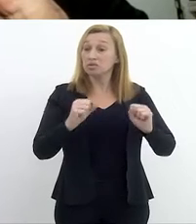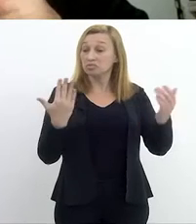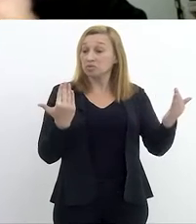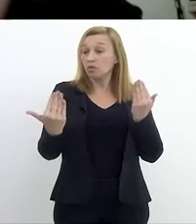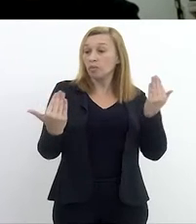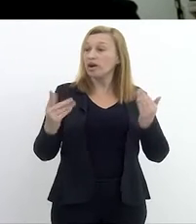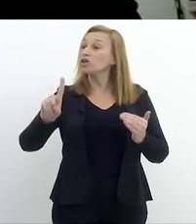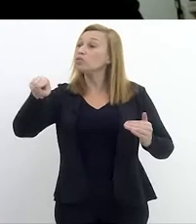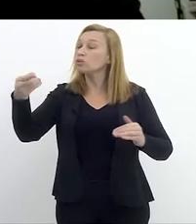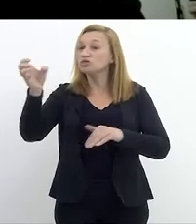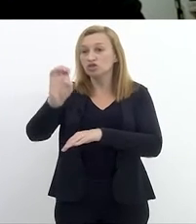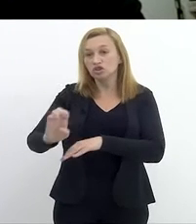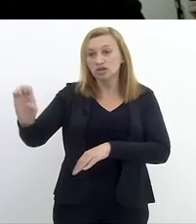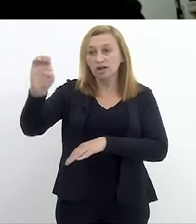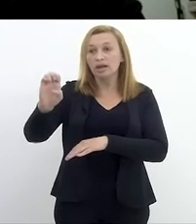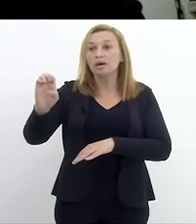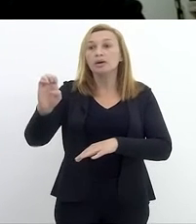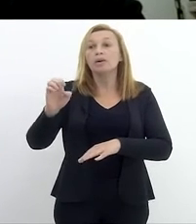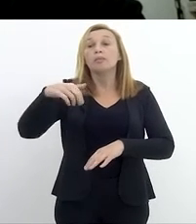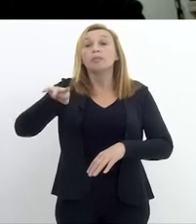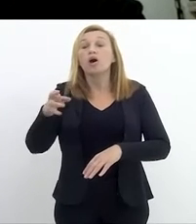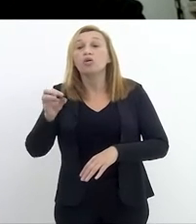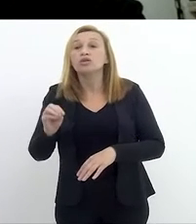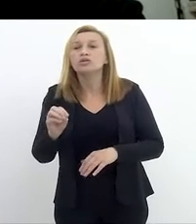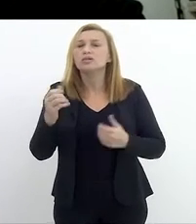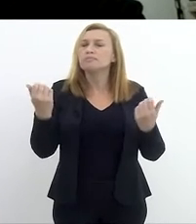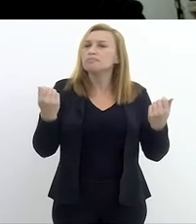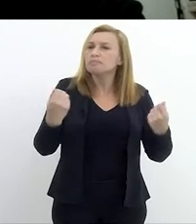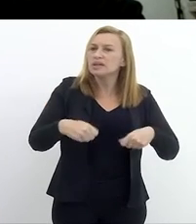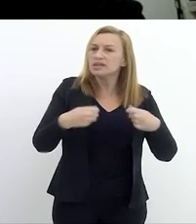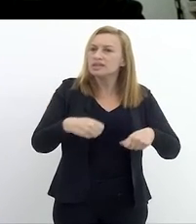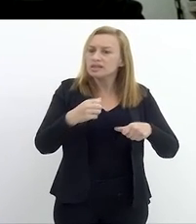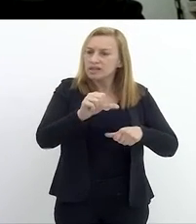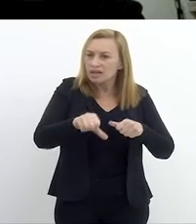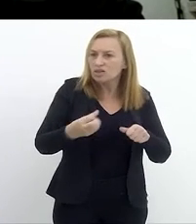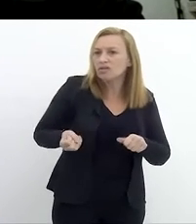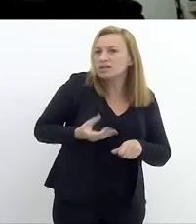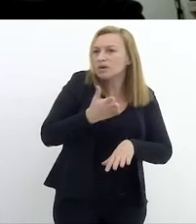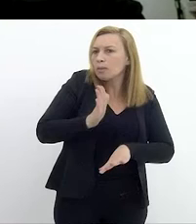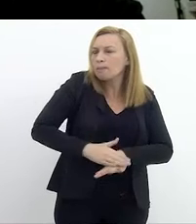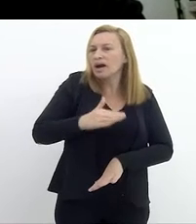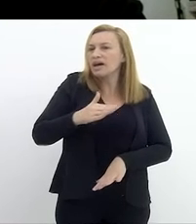precisa para tornar a inovação algo mais orgânico aqui no estado do Rio de Janeiro?